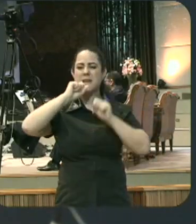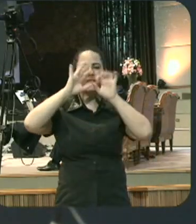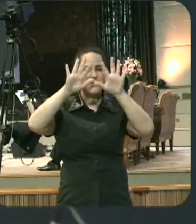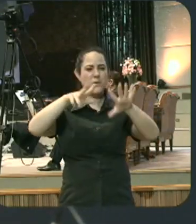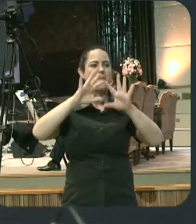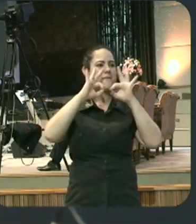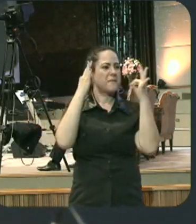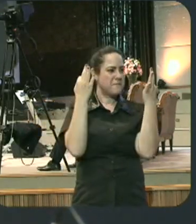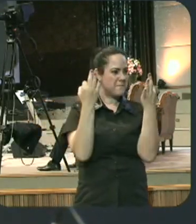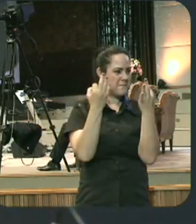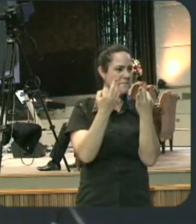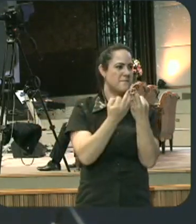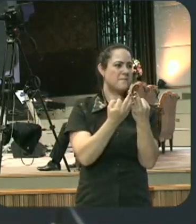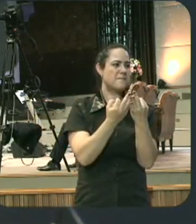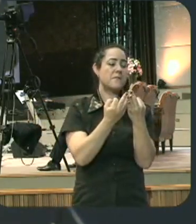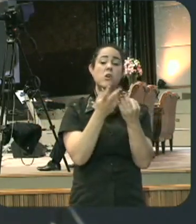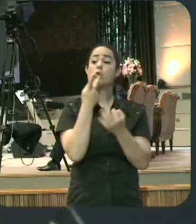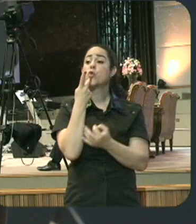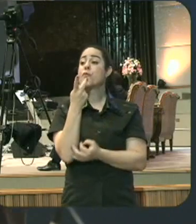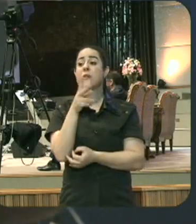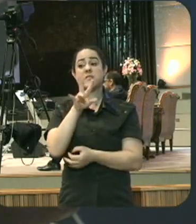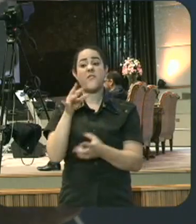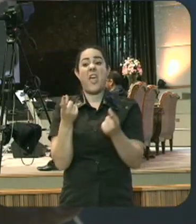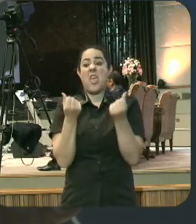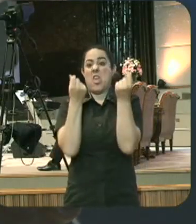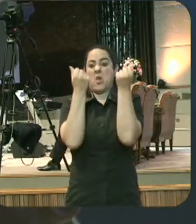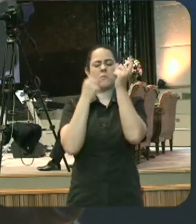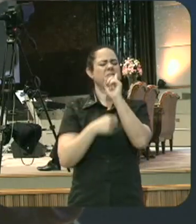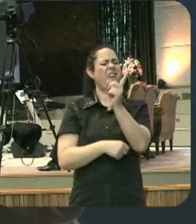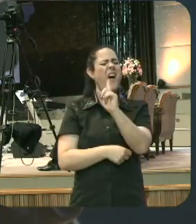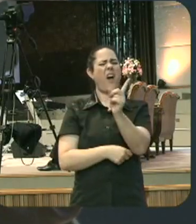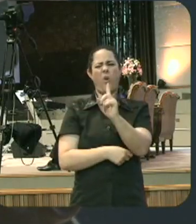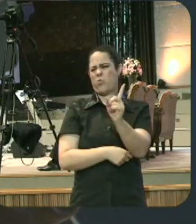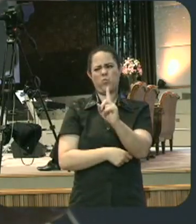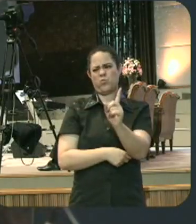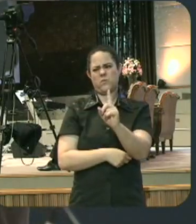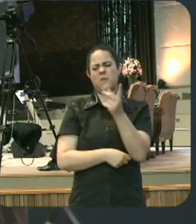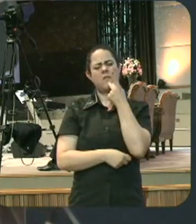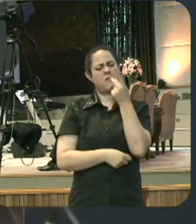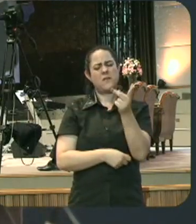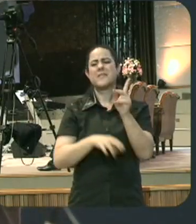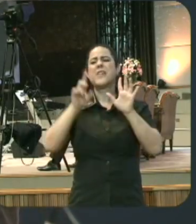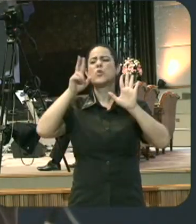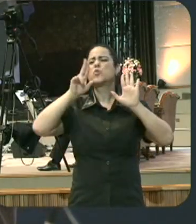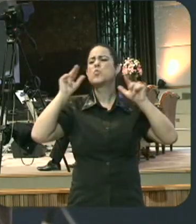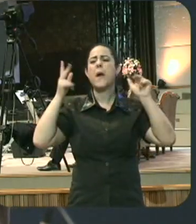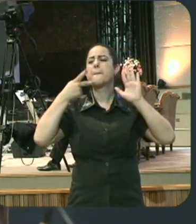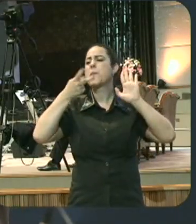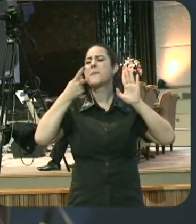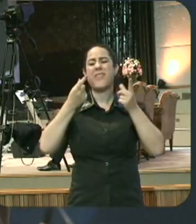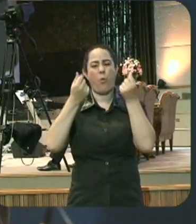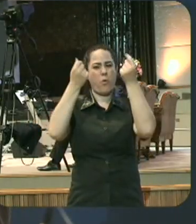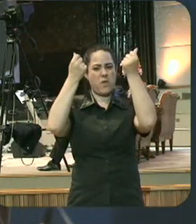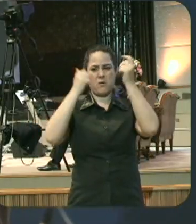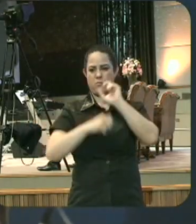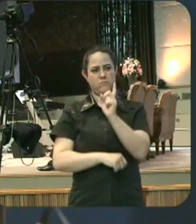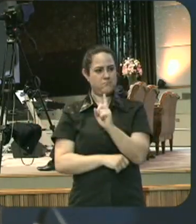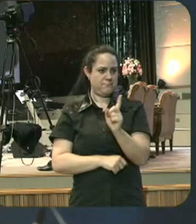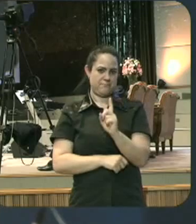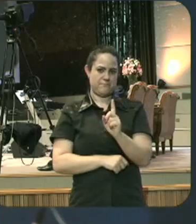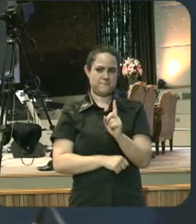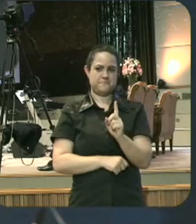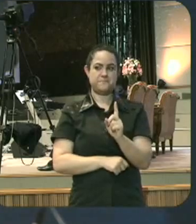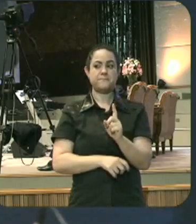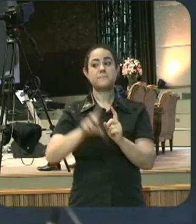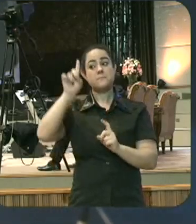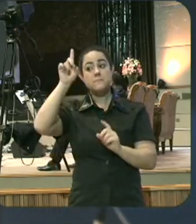tua família. Eu não estou falando que você vai ficar rico, não, está entendendo? Deus nunca prometeu isso para ninguém.